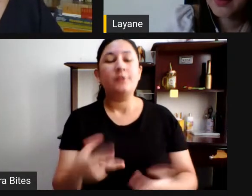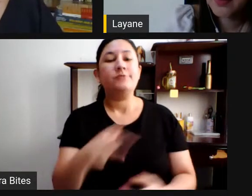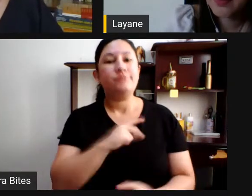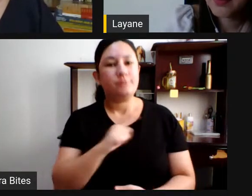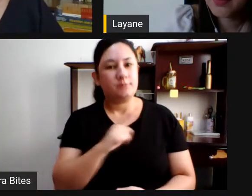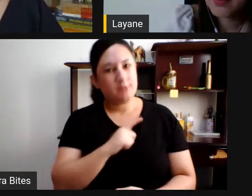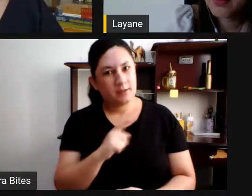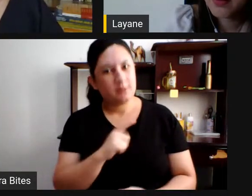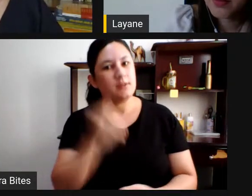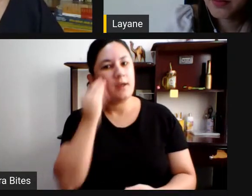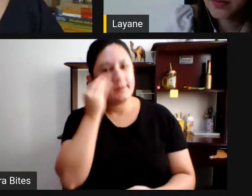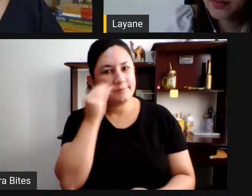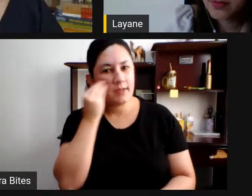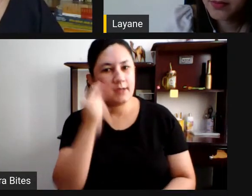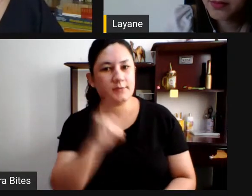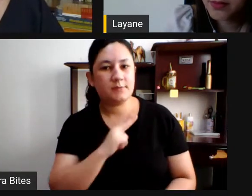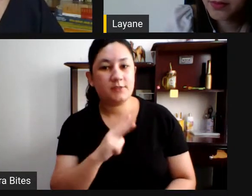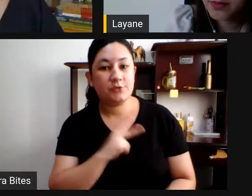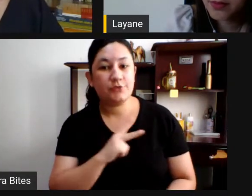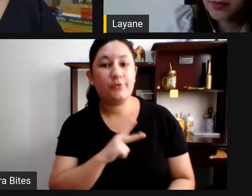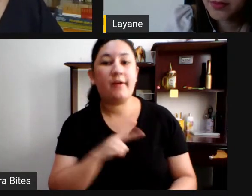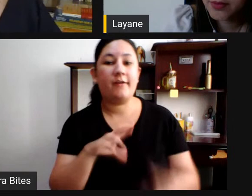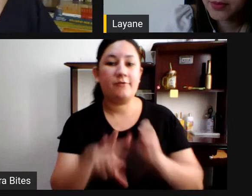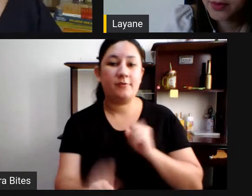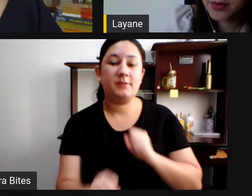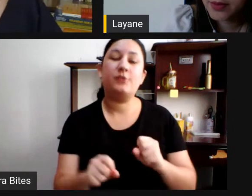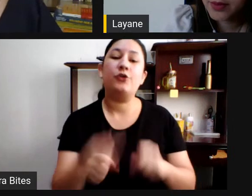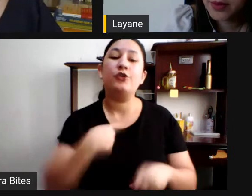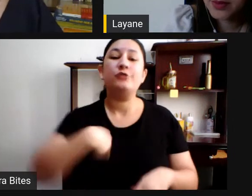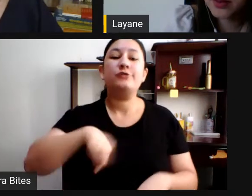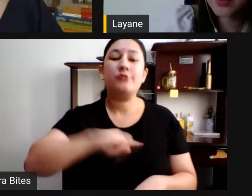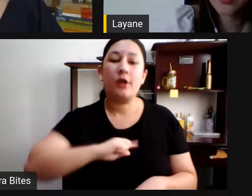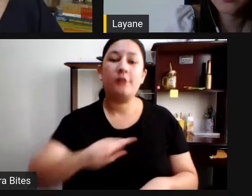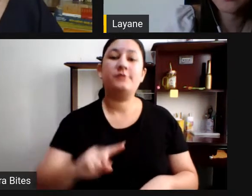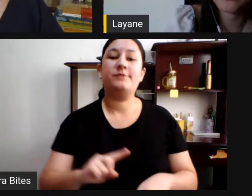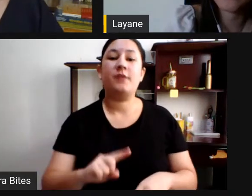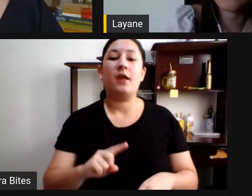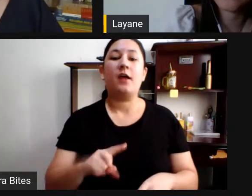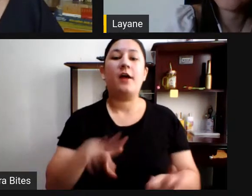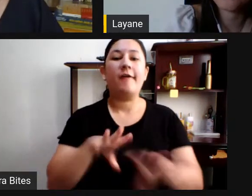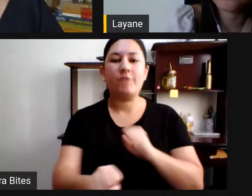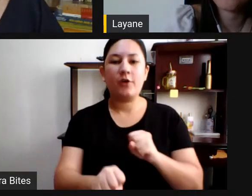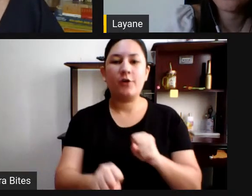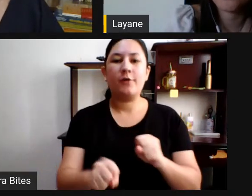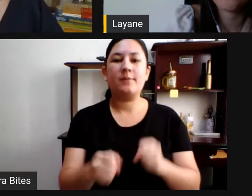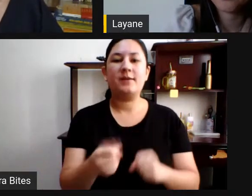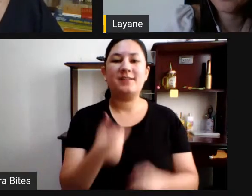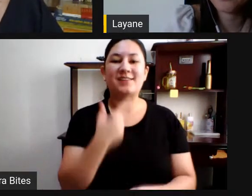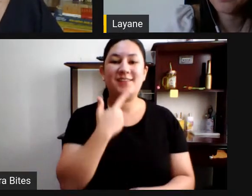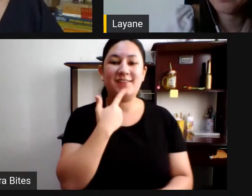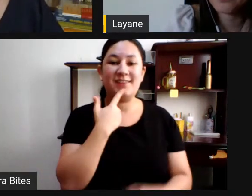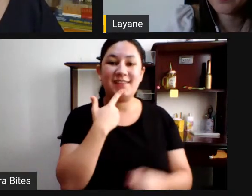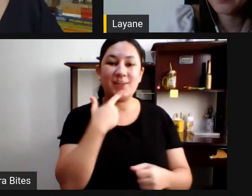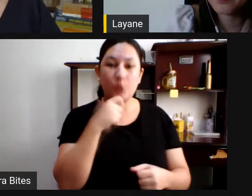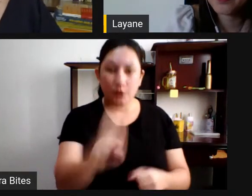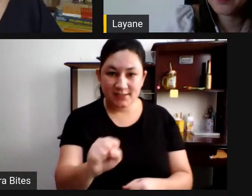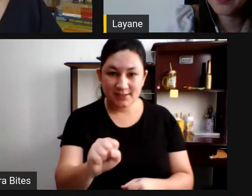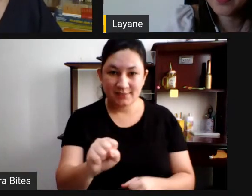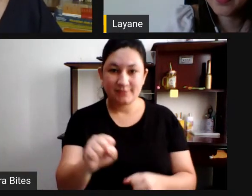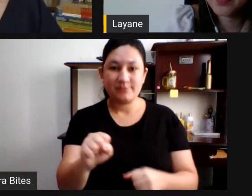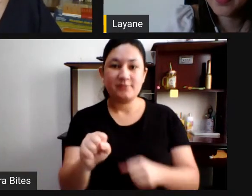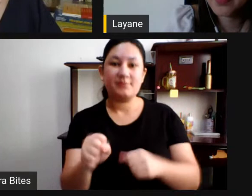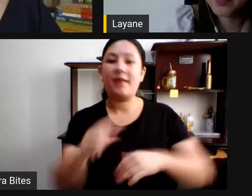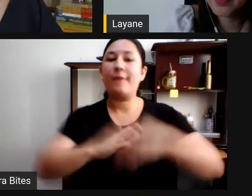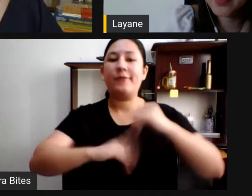formação você não se forma linguista só pela formação institucional o que te leva a chegar na